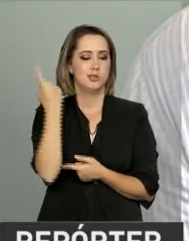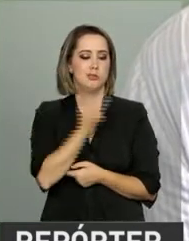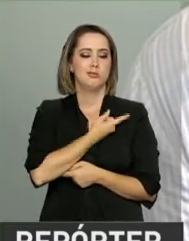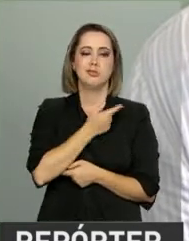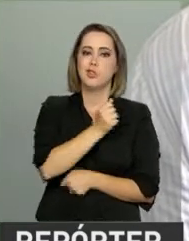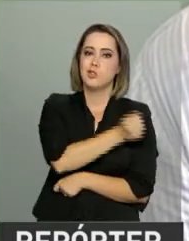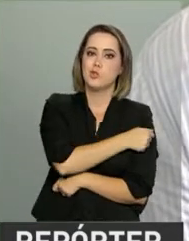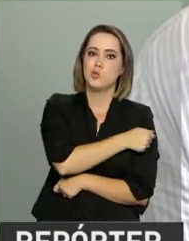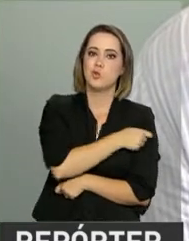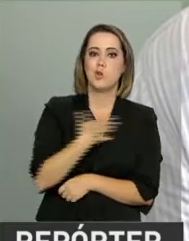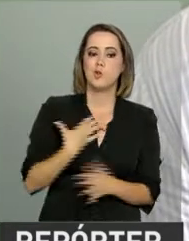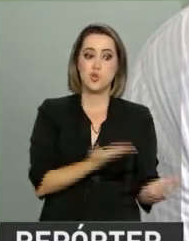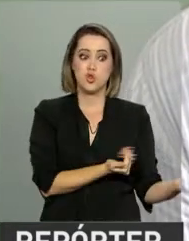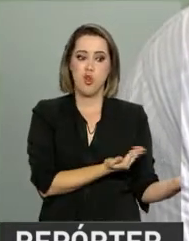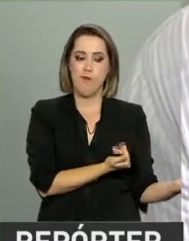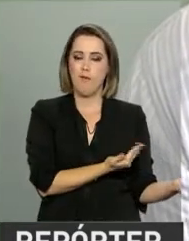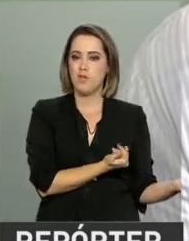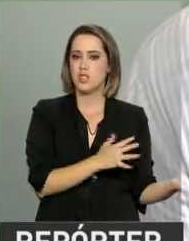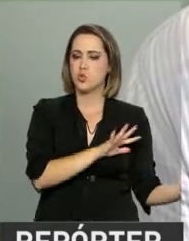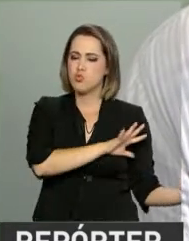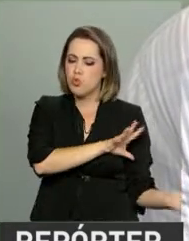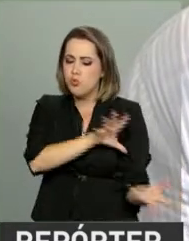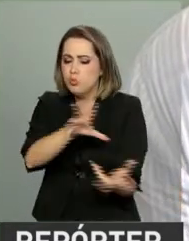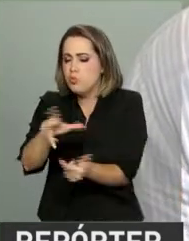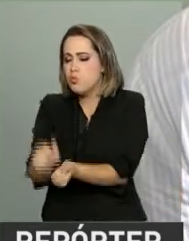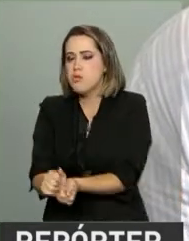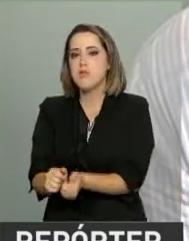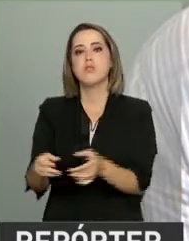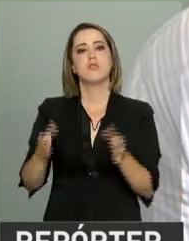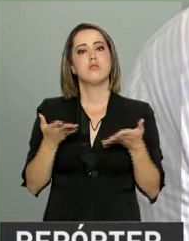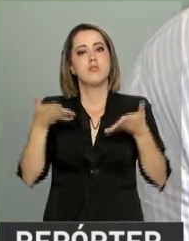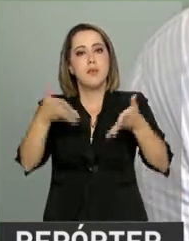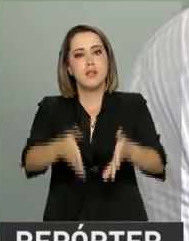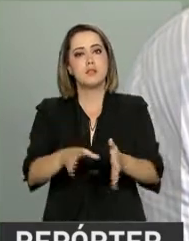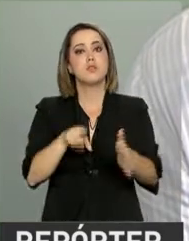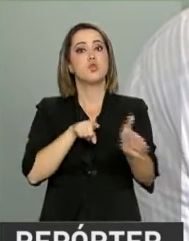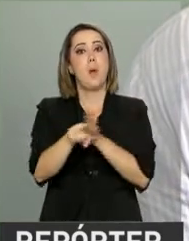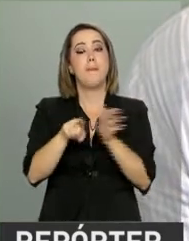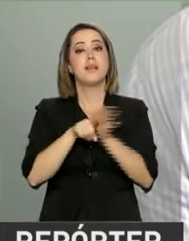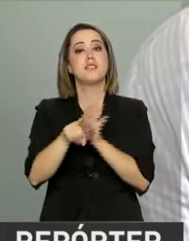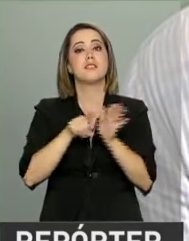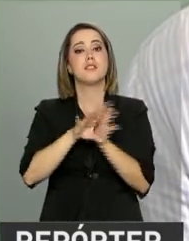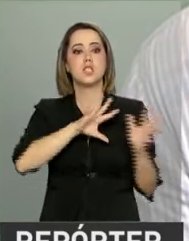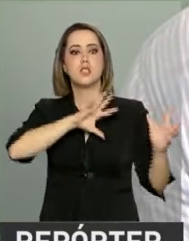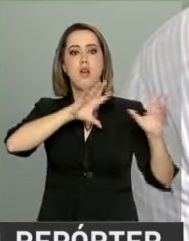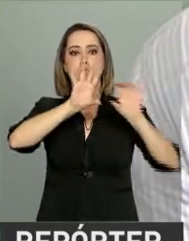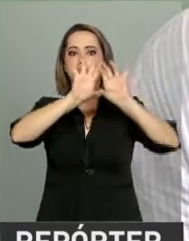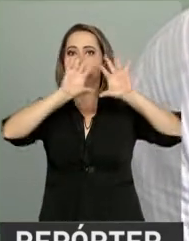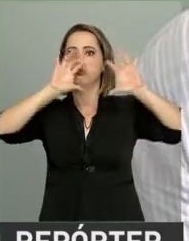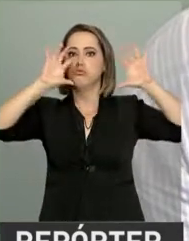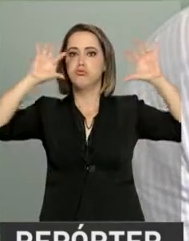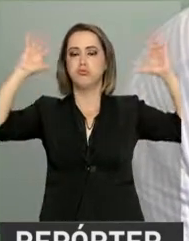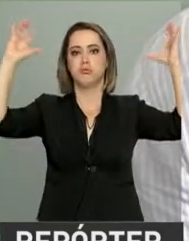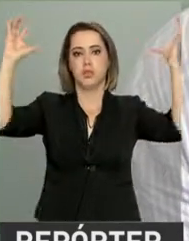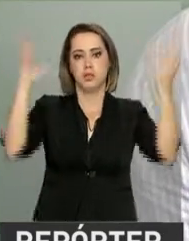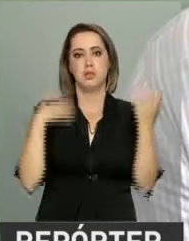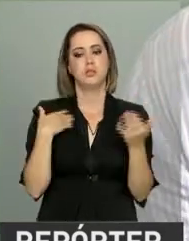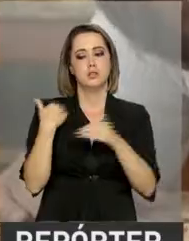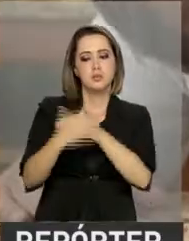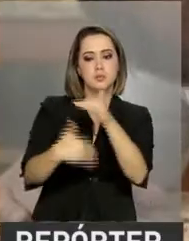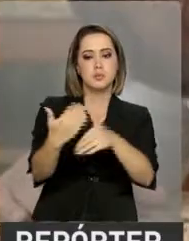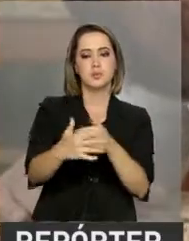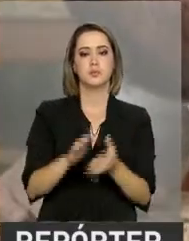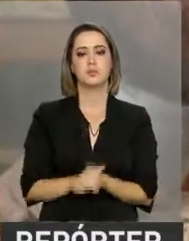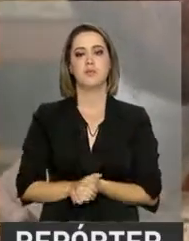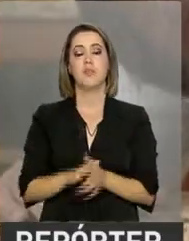alunos seriam os alunos mais jovens do mundo a estar fazendo, a estar participando de uma pesquisa espacial, se a gente levasse isso adiante.